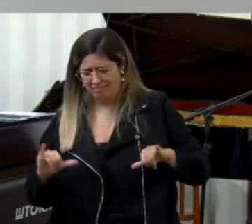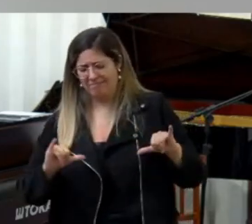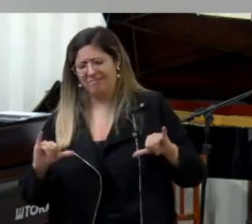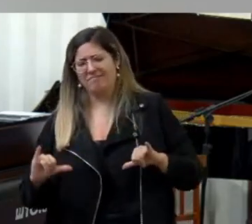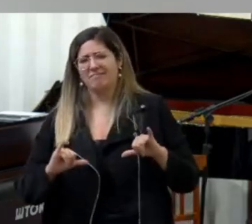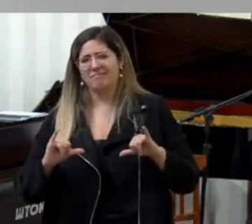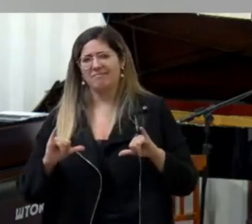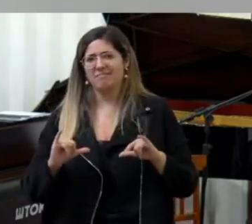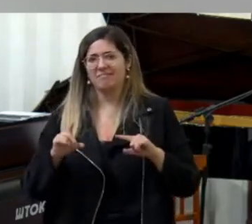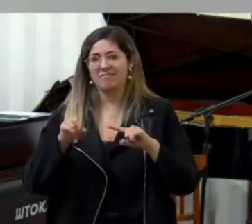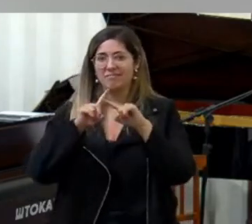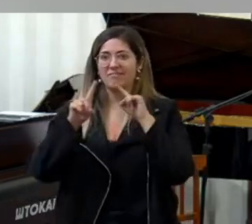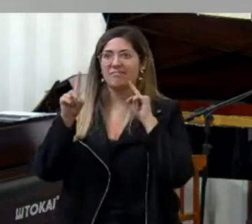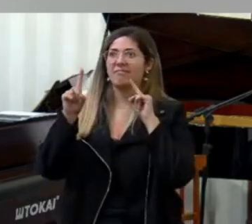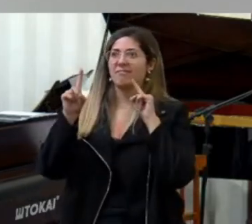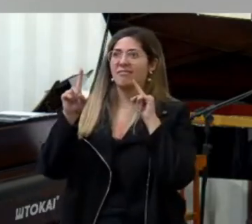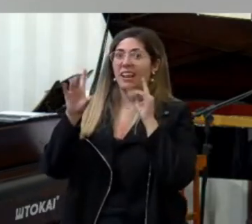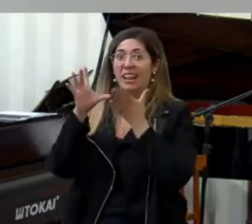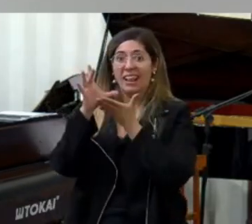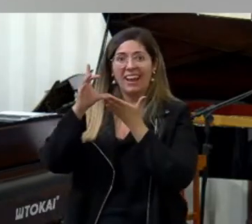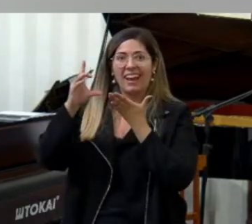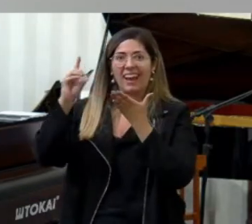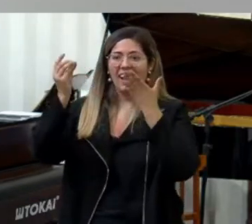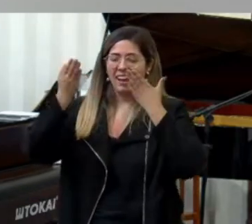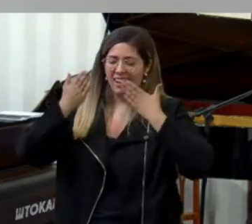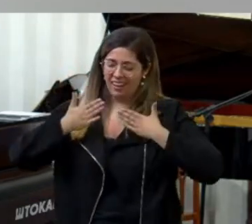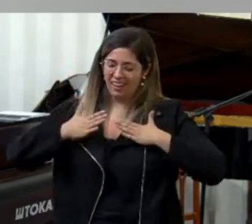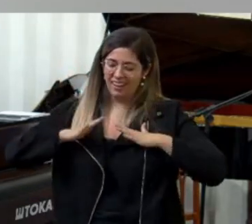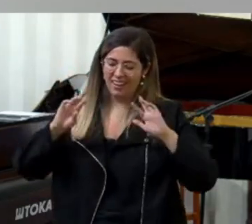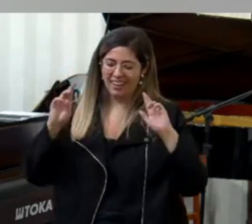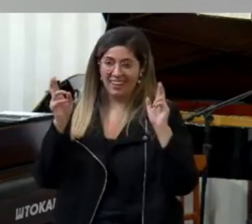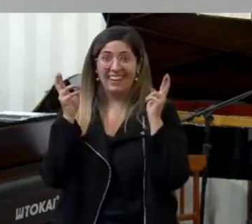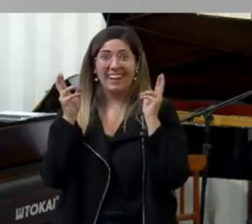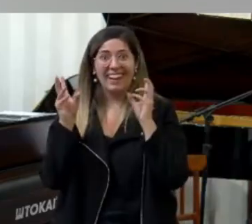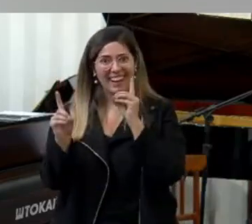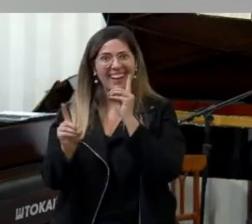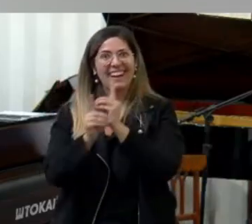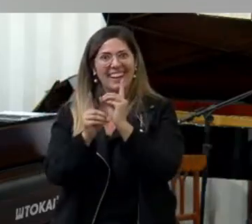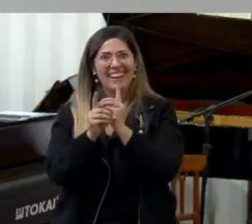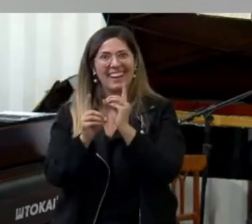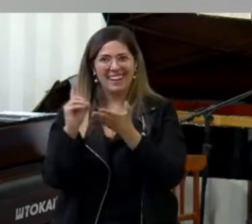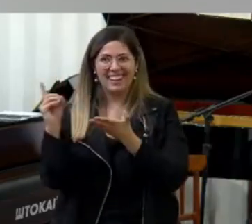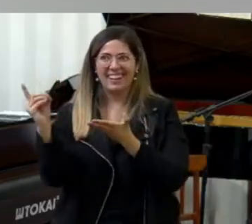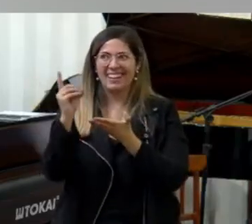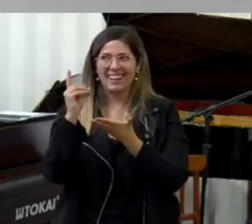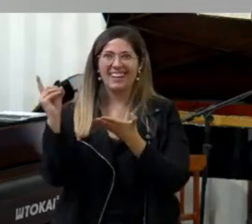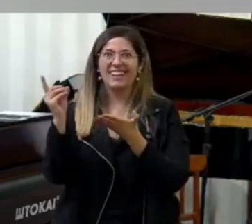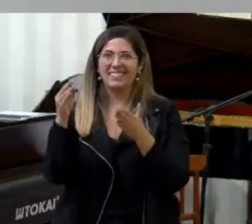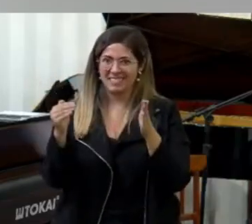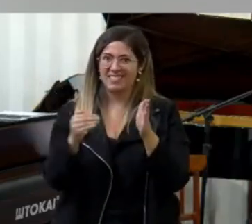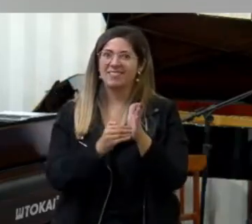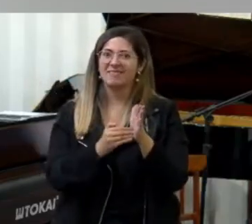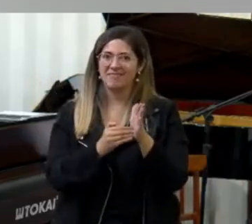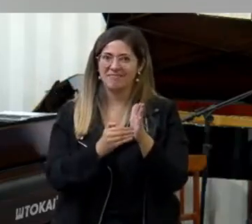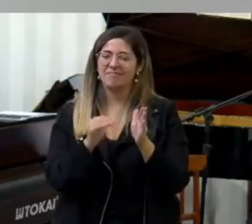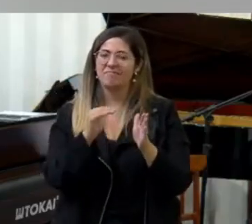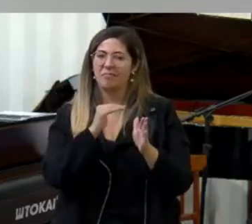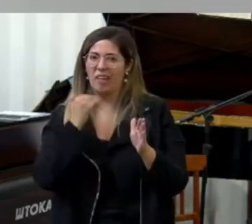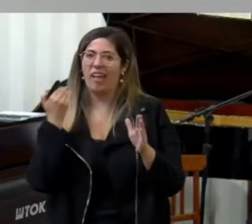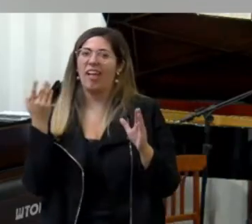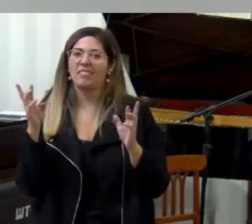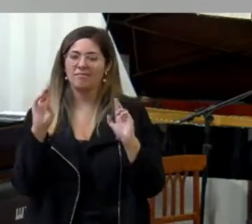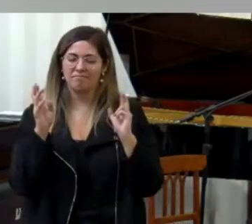sofrimentos, nós temos na palavra dele uma palavra de esperança. Davi viveu assim até morrer. Por